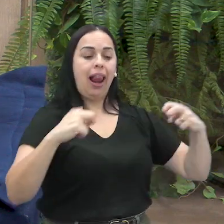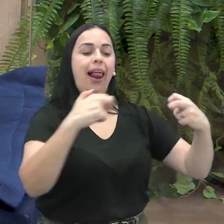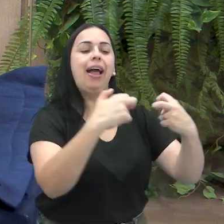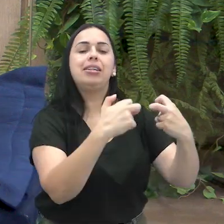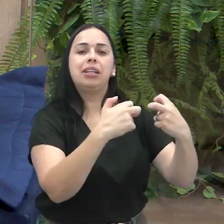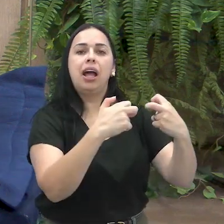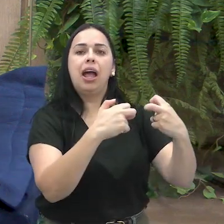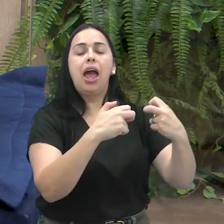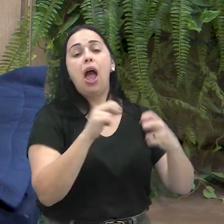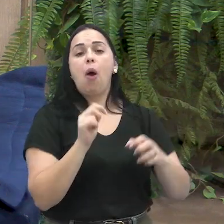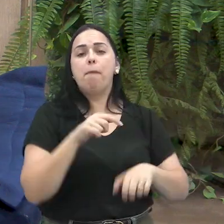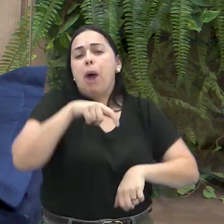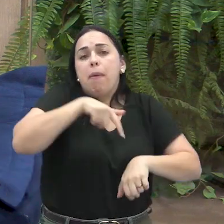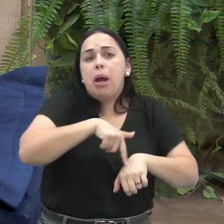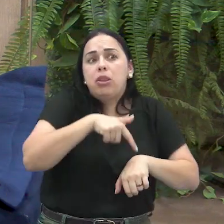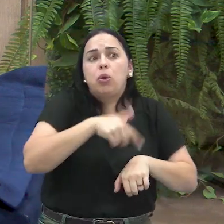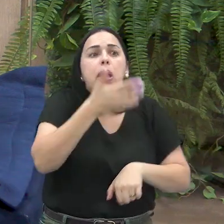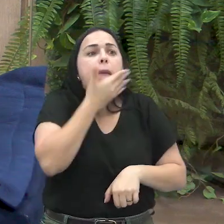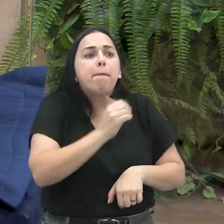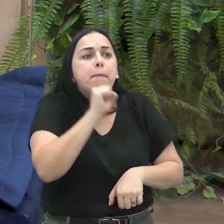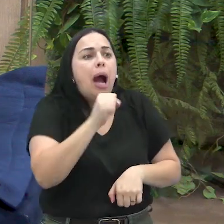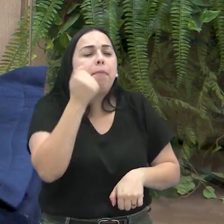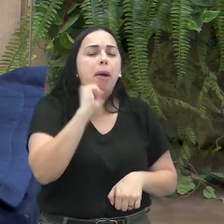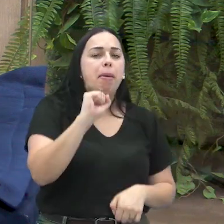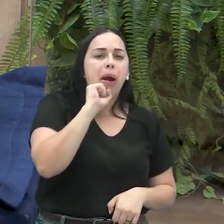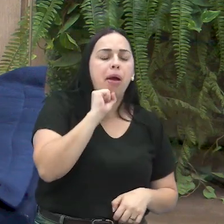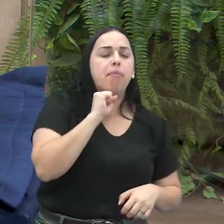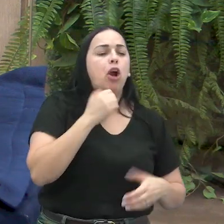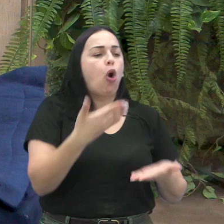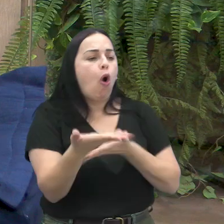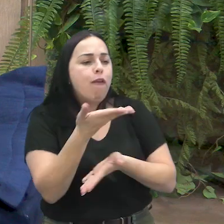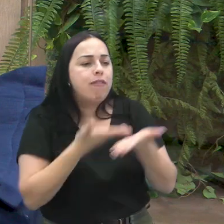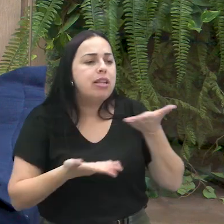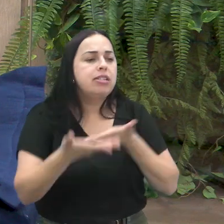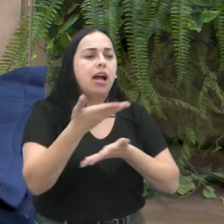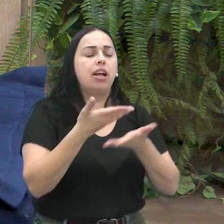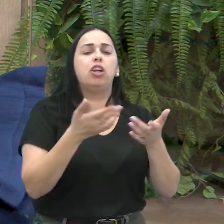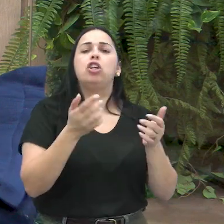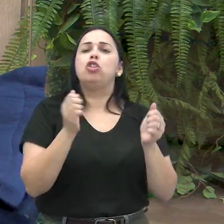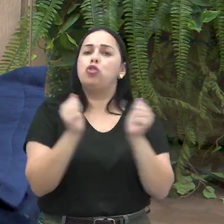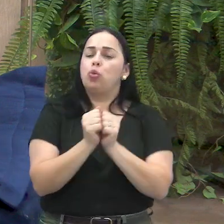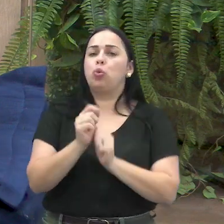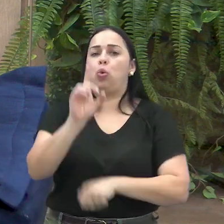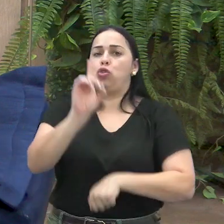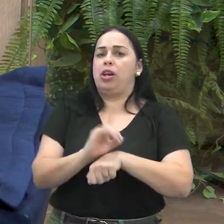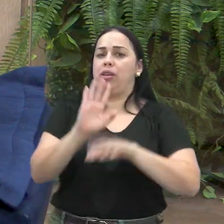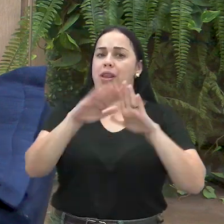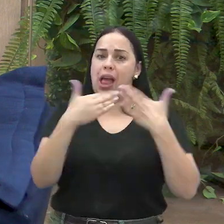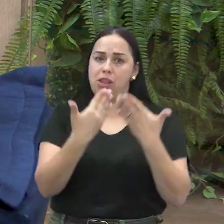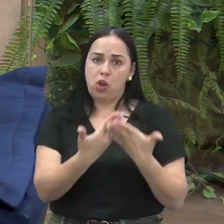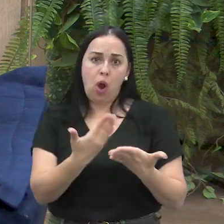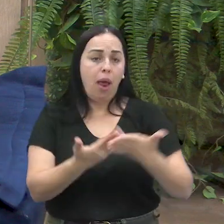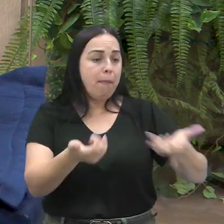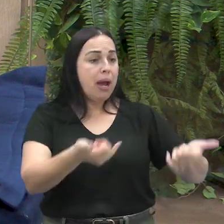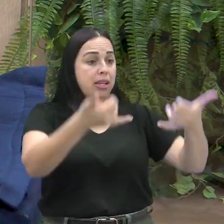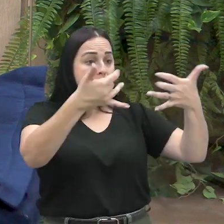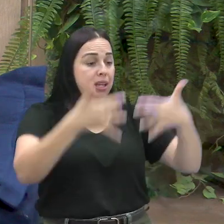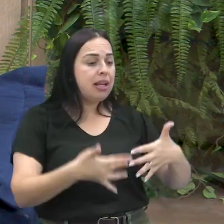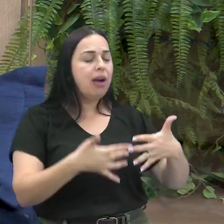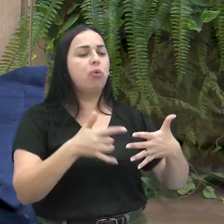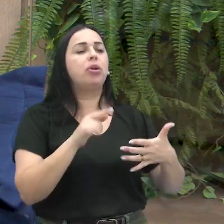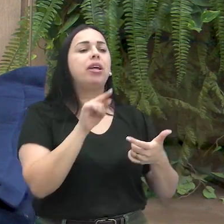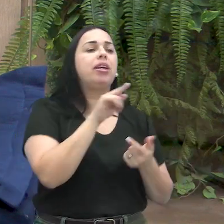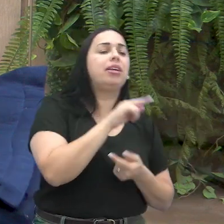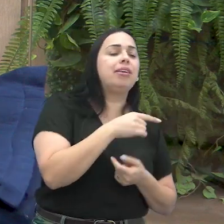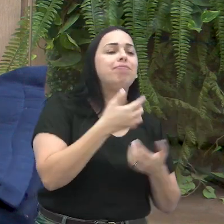de conversa é aquele momento que os pais têm para conversar entre si, para conversar com o diretor de escola, para explicar um pouco o